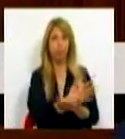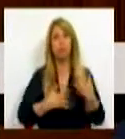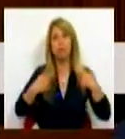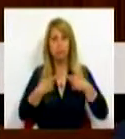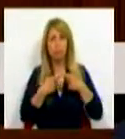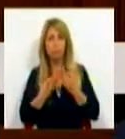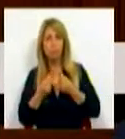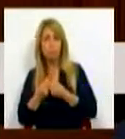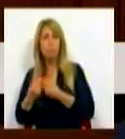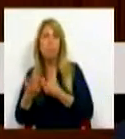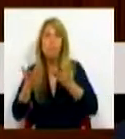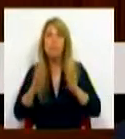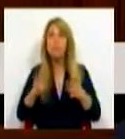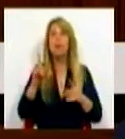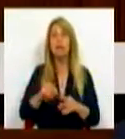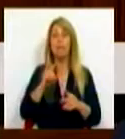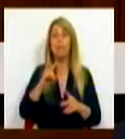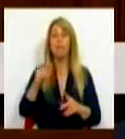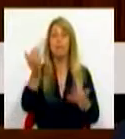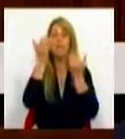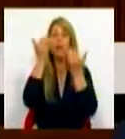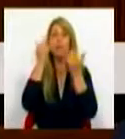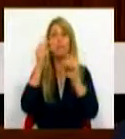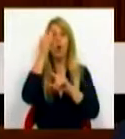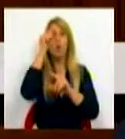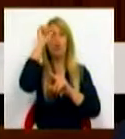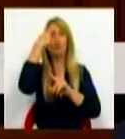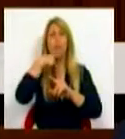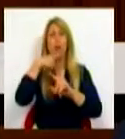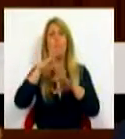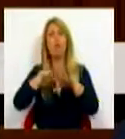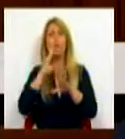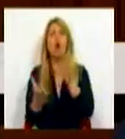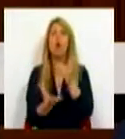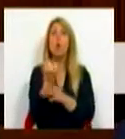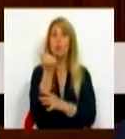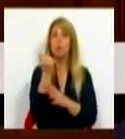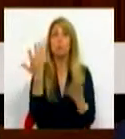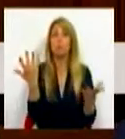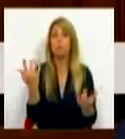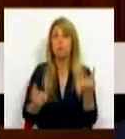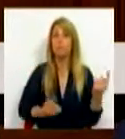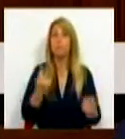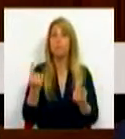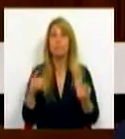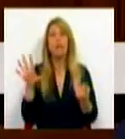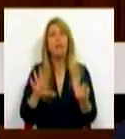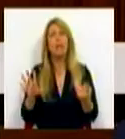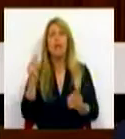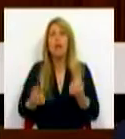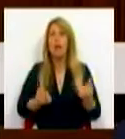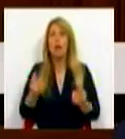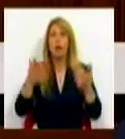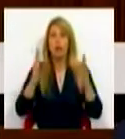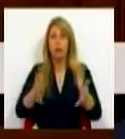passou a ser relevante ter informação histórica sobre recuperações, que era algo que, de alguma forma, não seria necessário antes desta